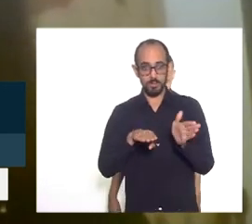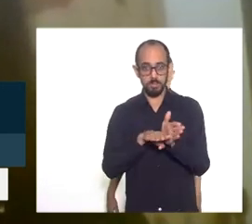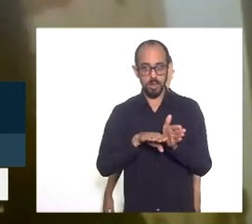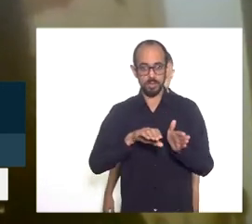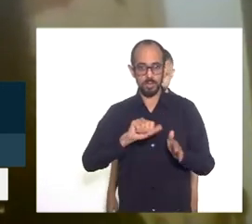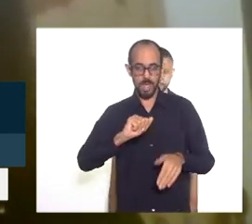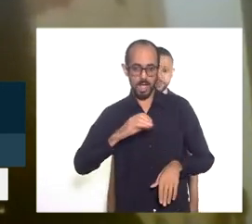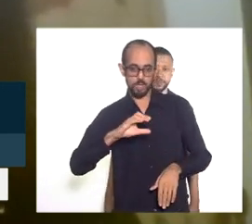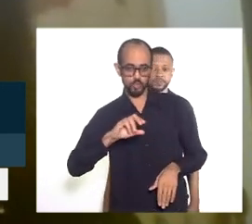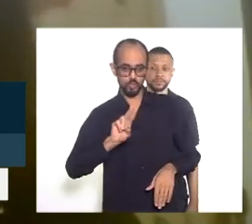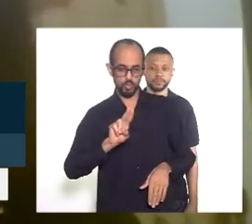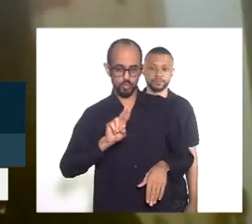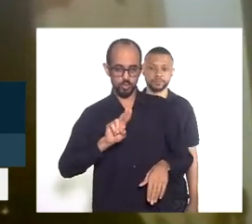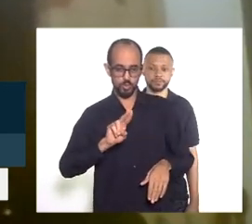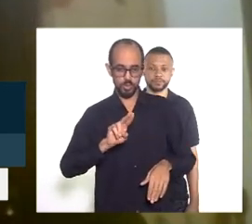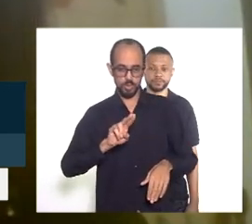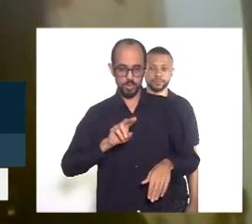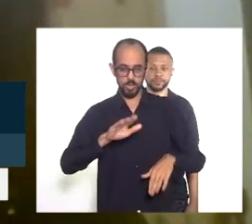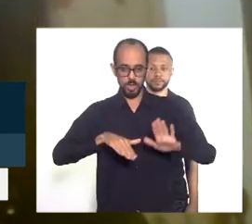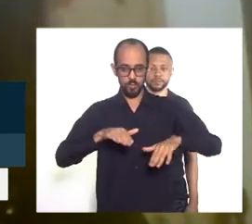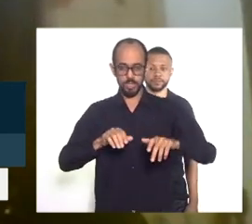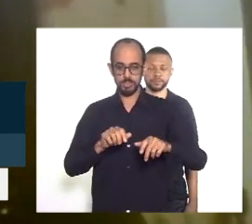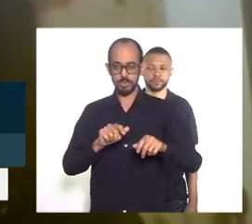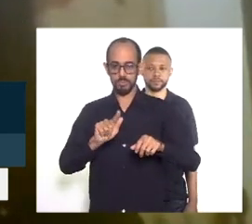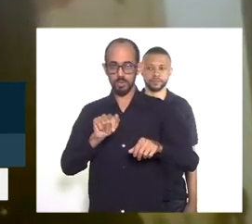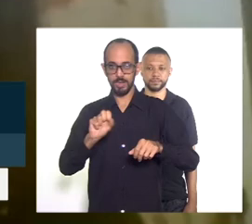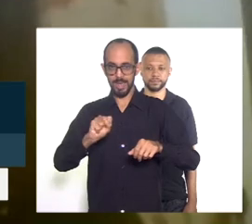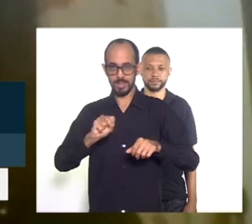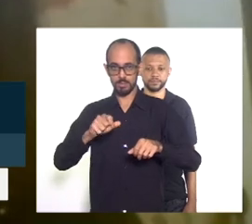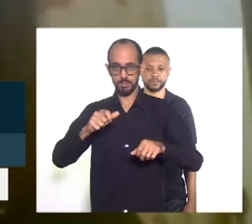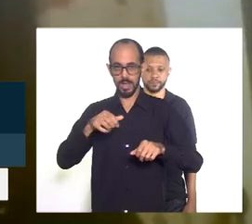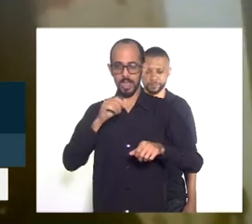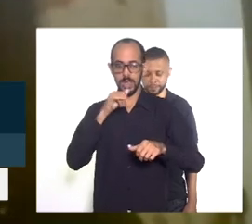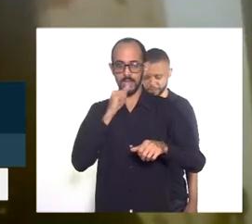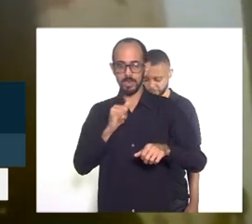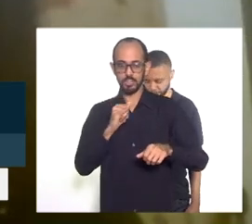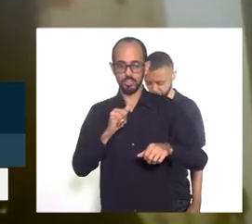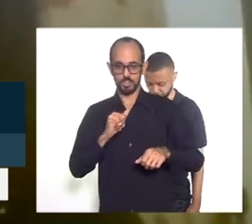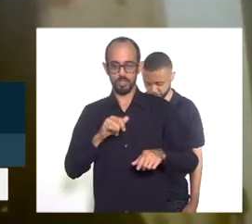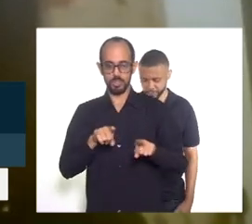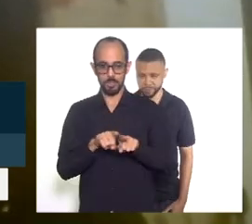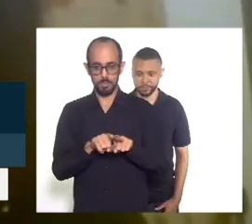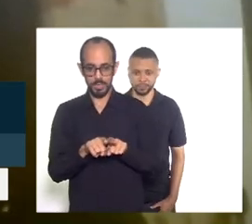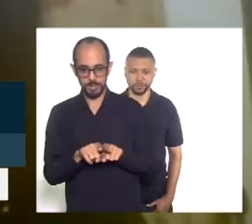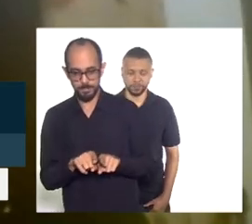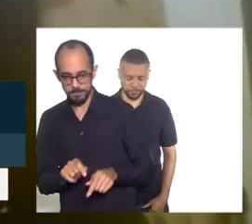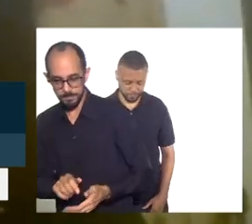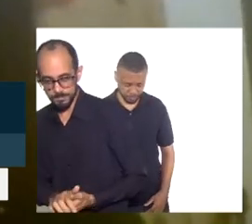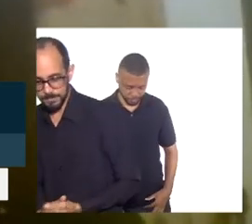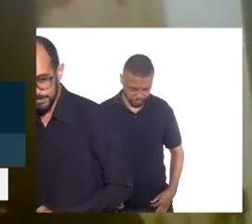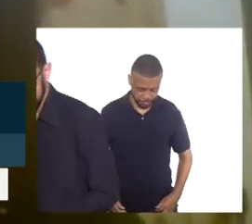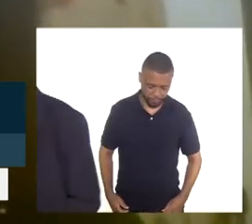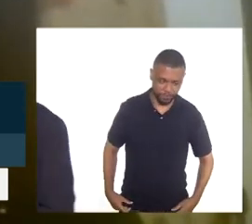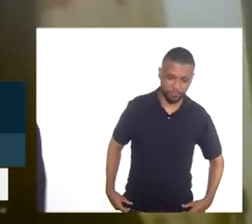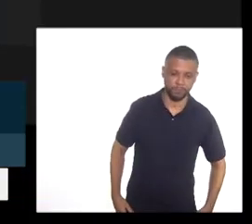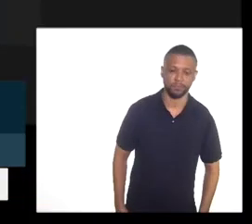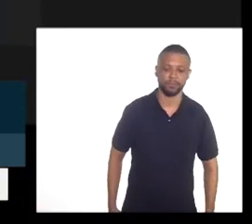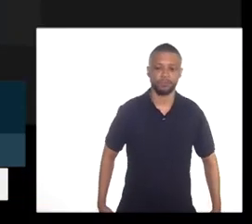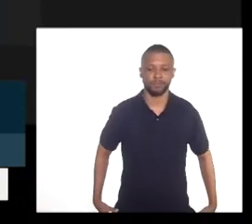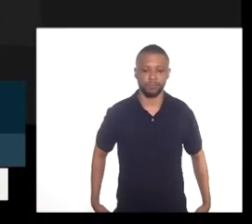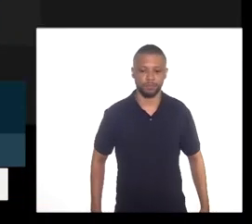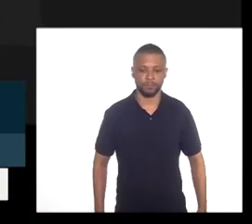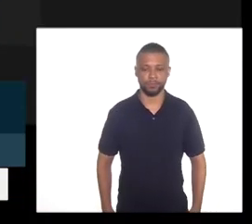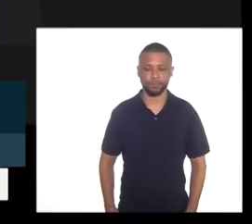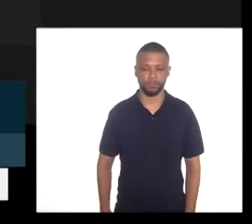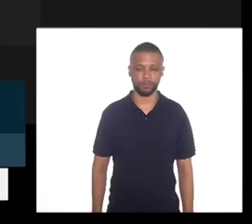e eventualmente levar gás para as térmicas lá do Porto do Açu e para o Norte Fluminense.